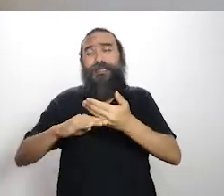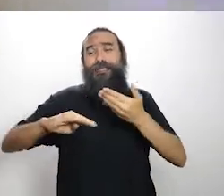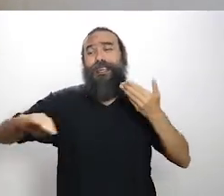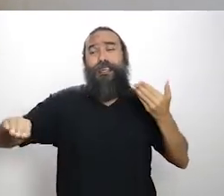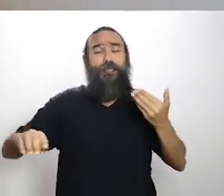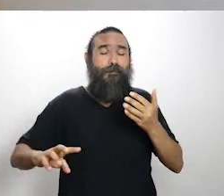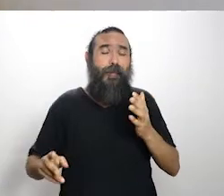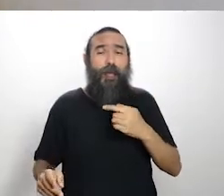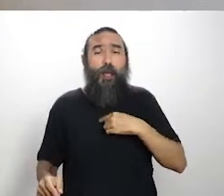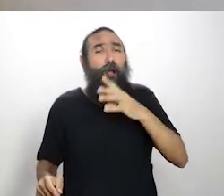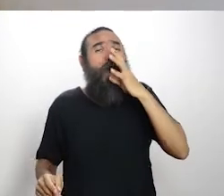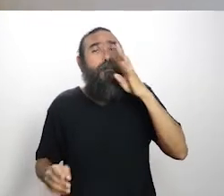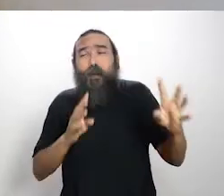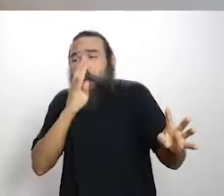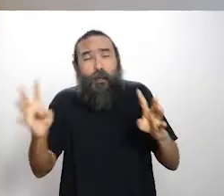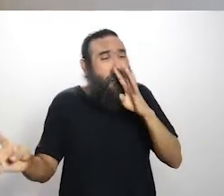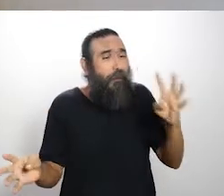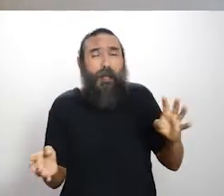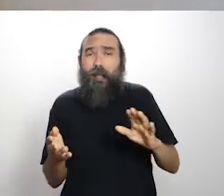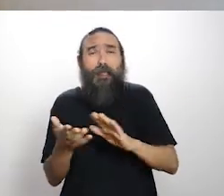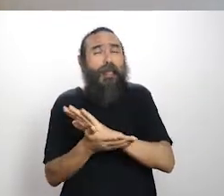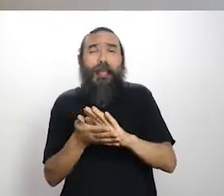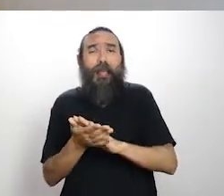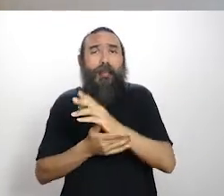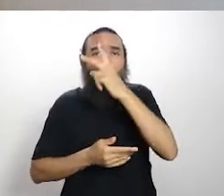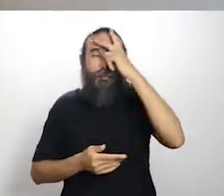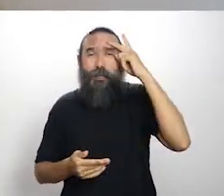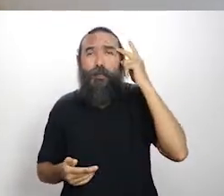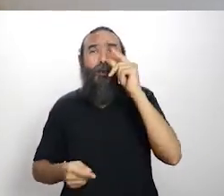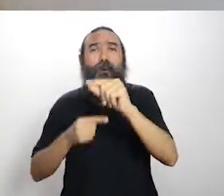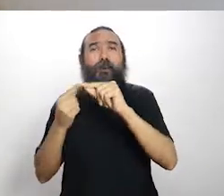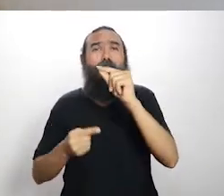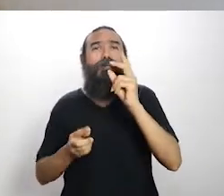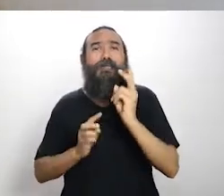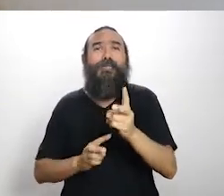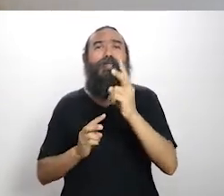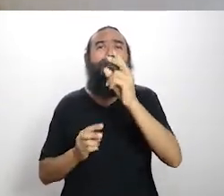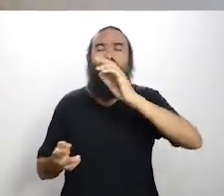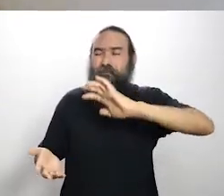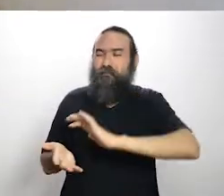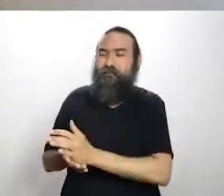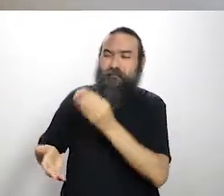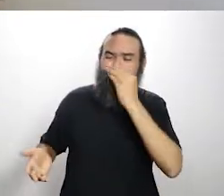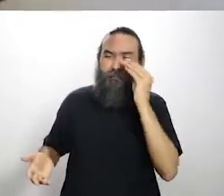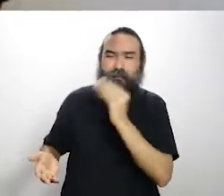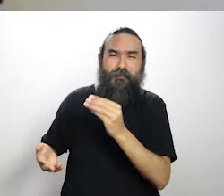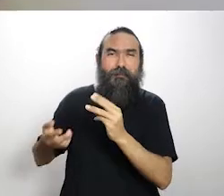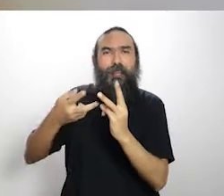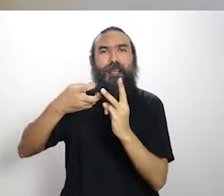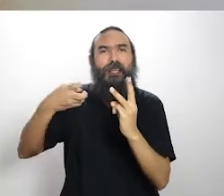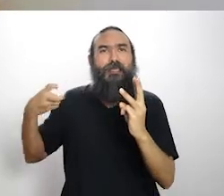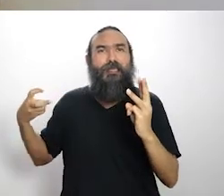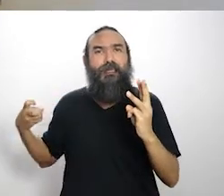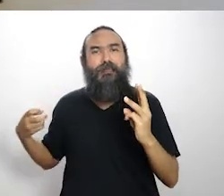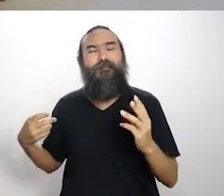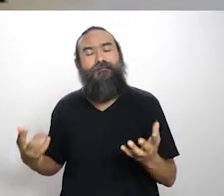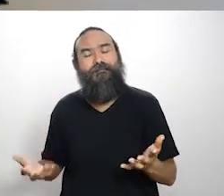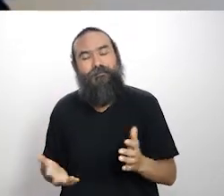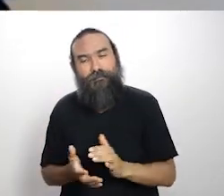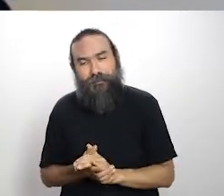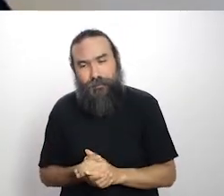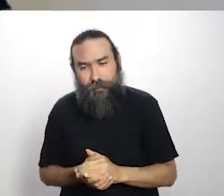a história que vem invisibilizando os povos indígenas, né? E fica muito longe e na